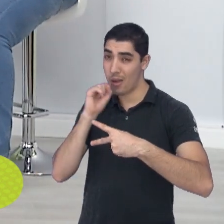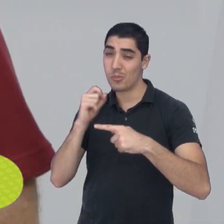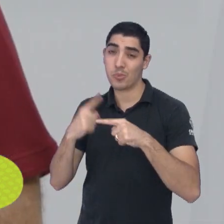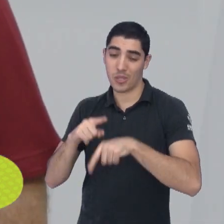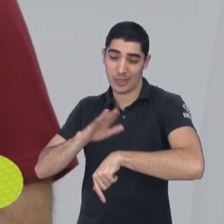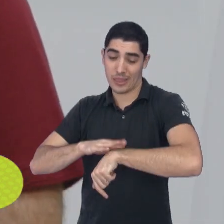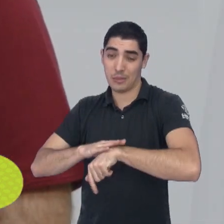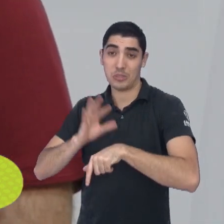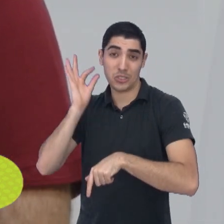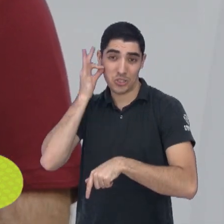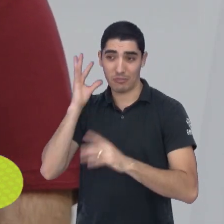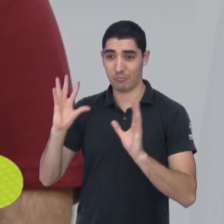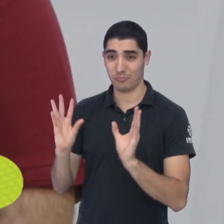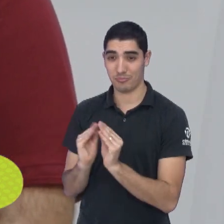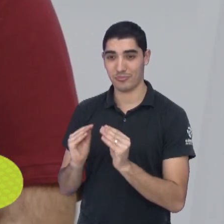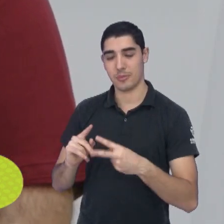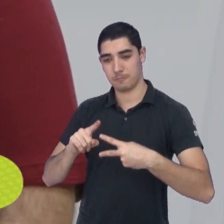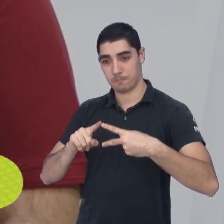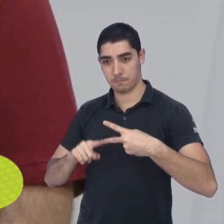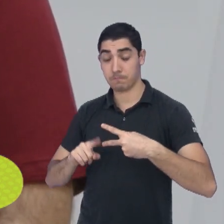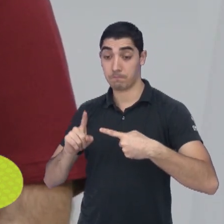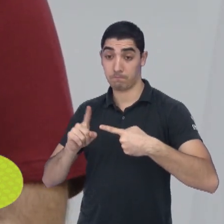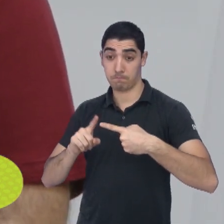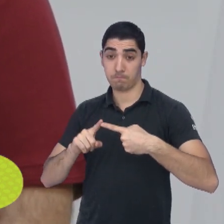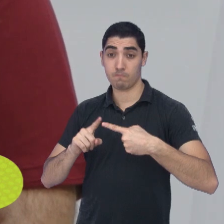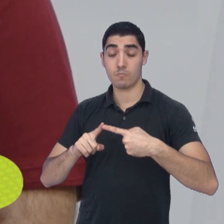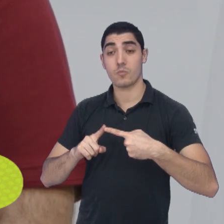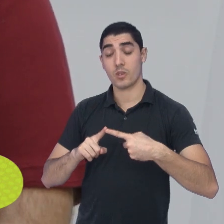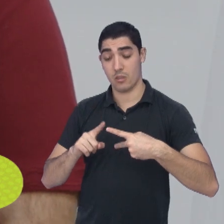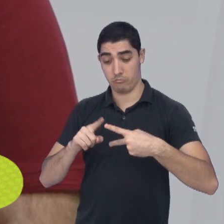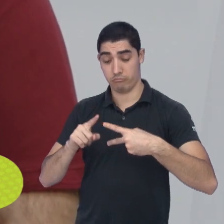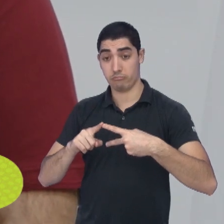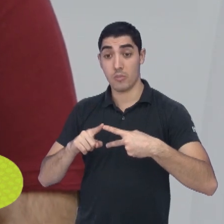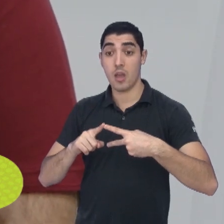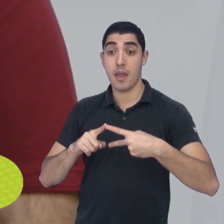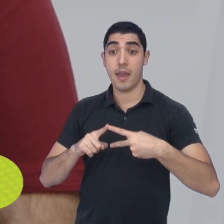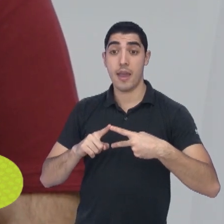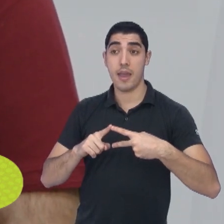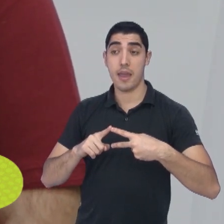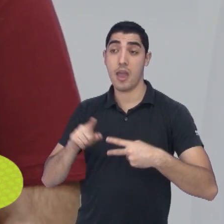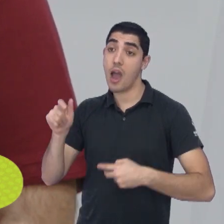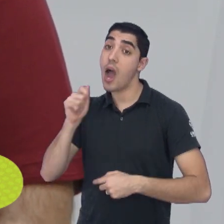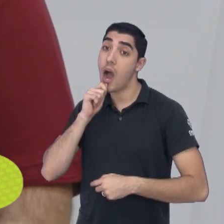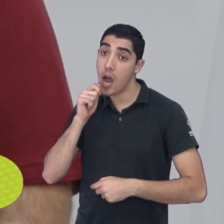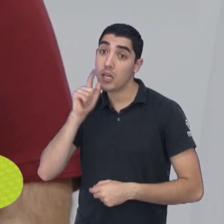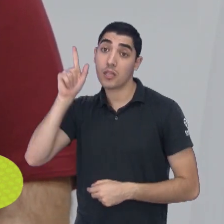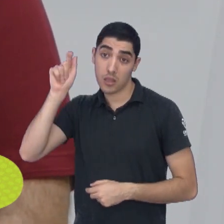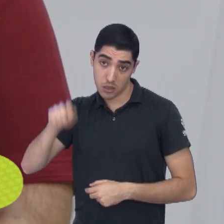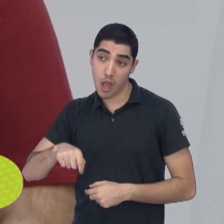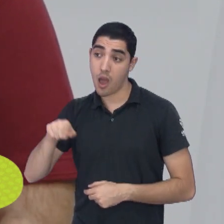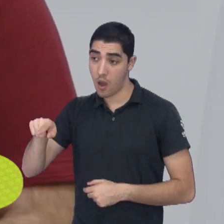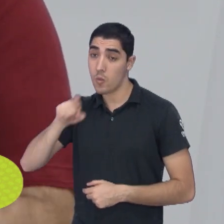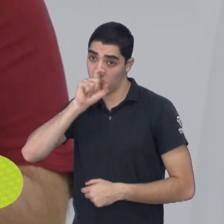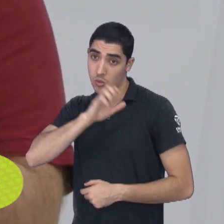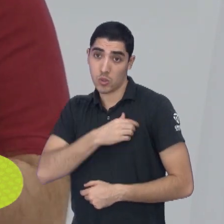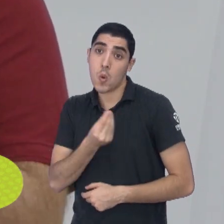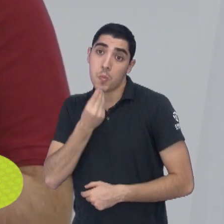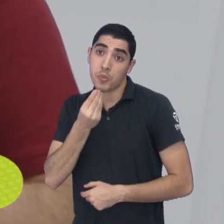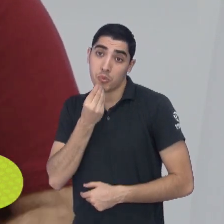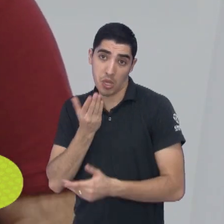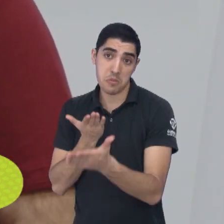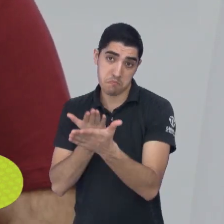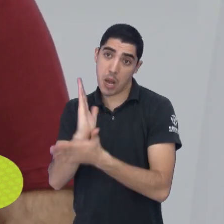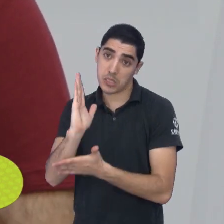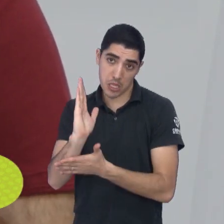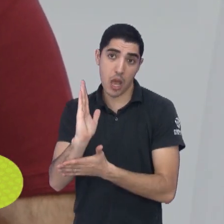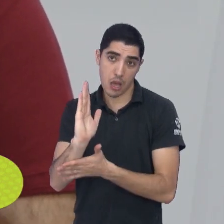tempo. Matematicamente, completamente em aberto a competição, é totalmente possível, São José só depende dele, porque tem muito confronto